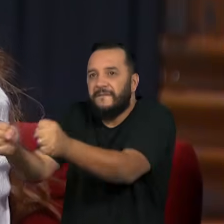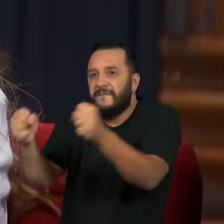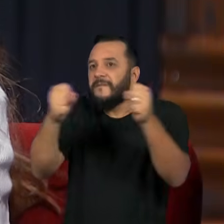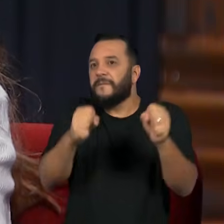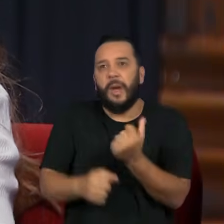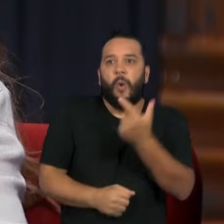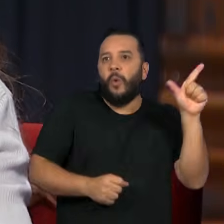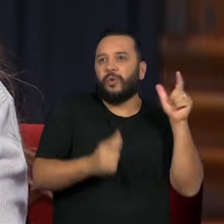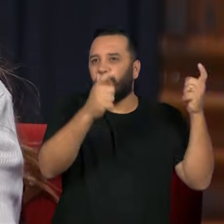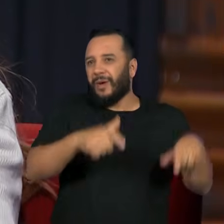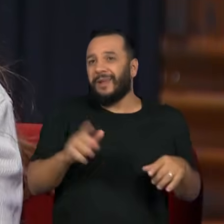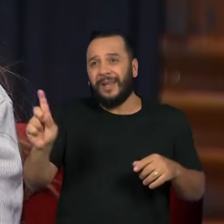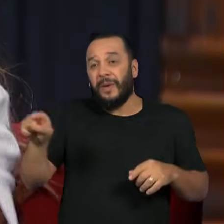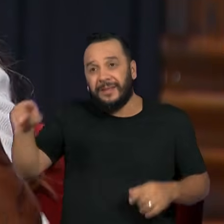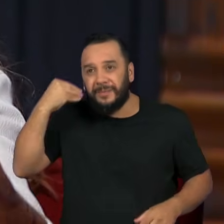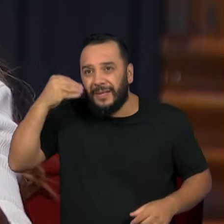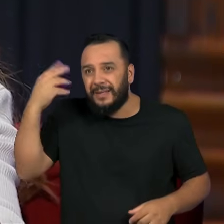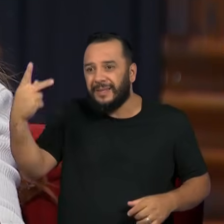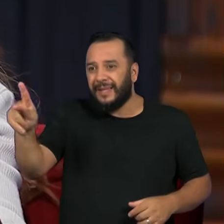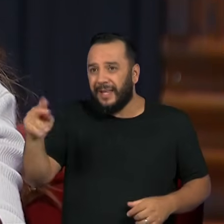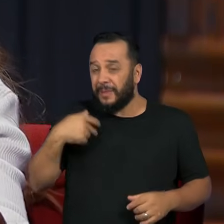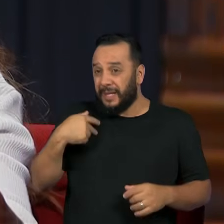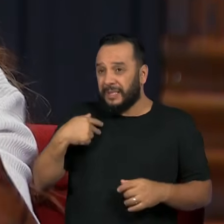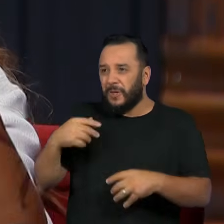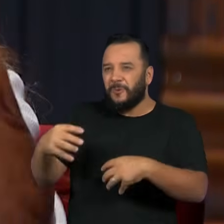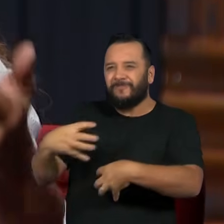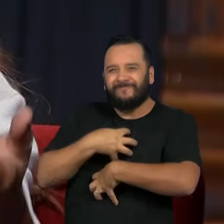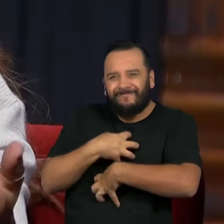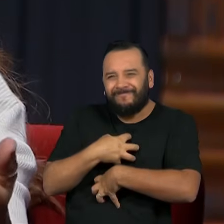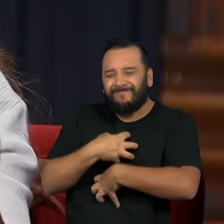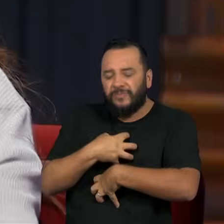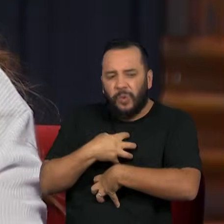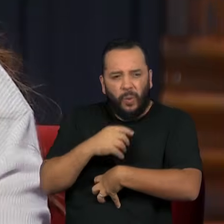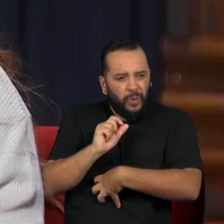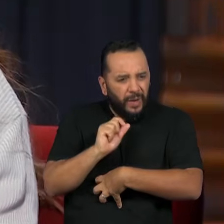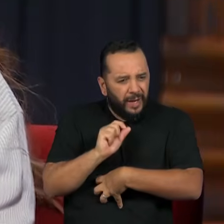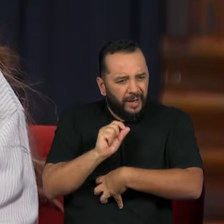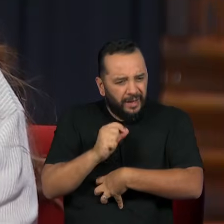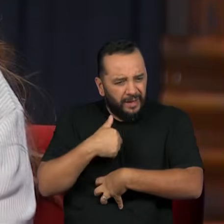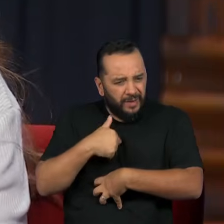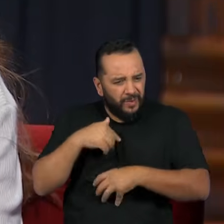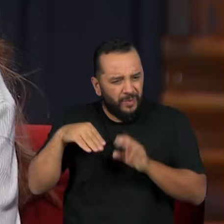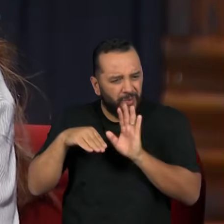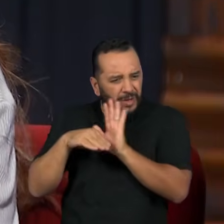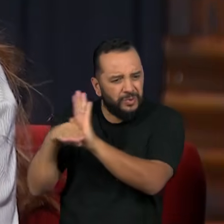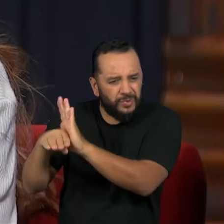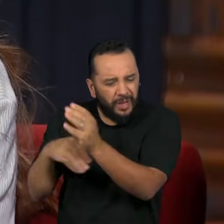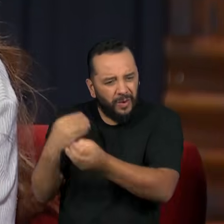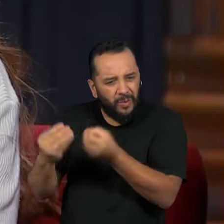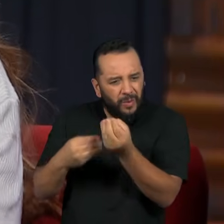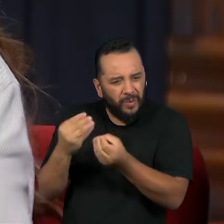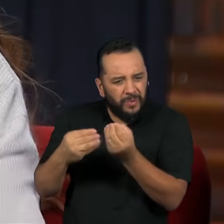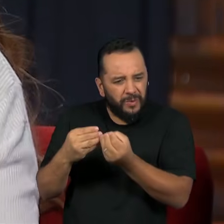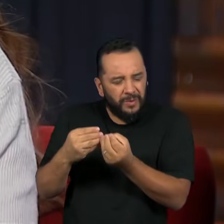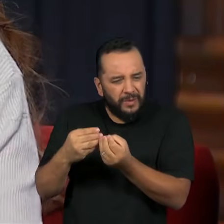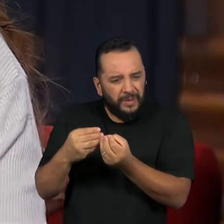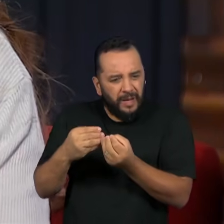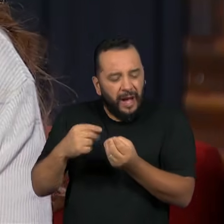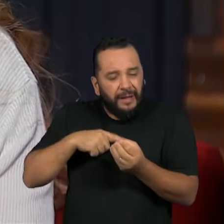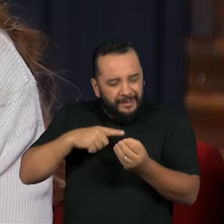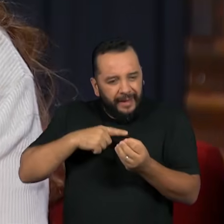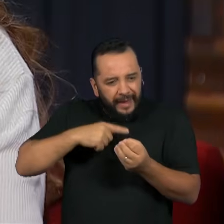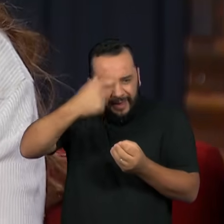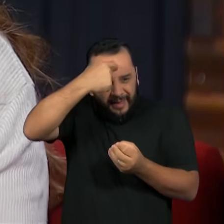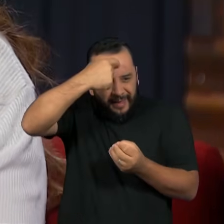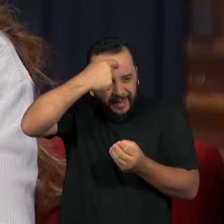daquela experiência. Mas você olha e fala, o que eu posso fazer? Aí, quando você faz essa pergunta, você vai olhar para a sua super mala de utilidades.